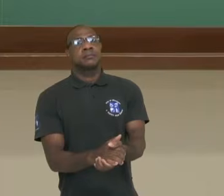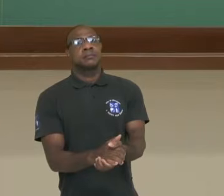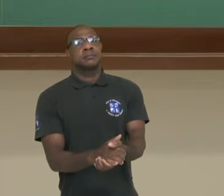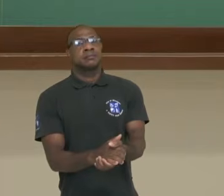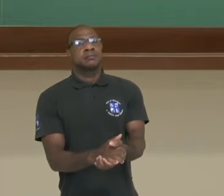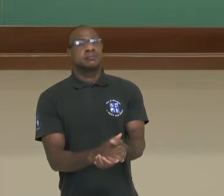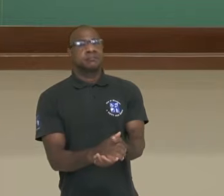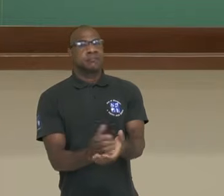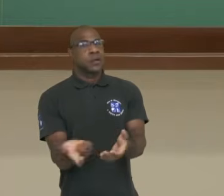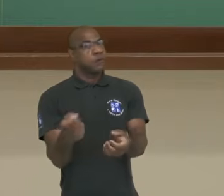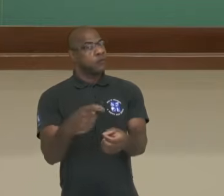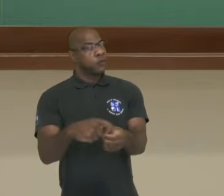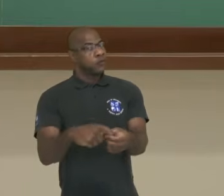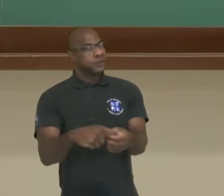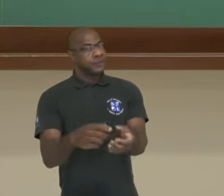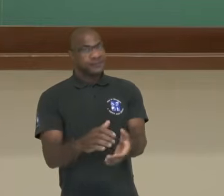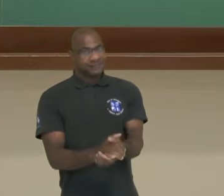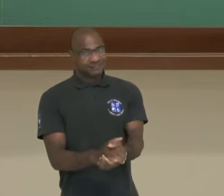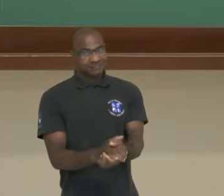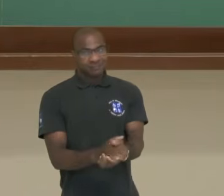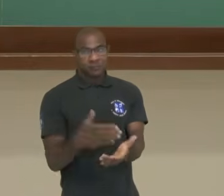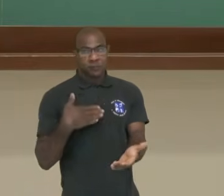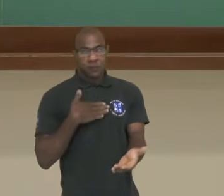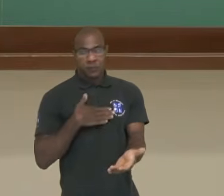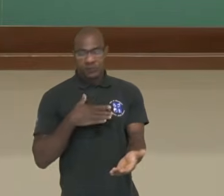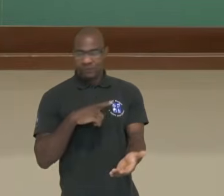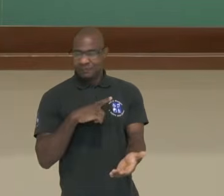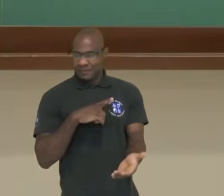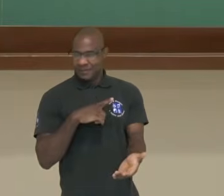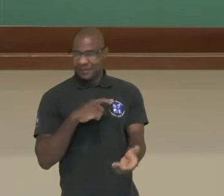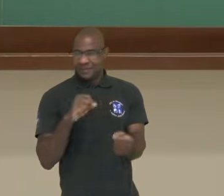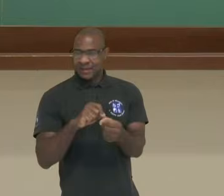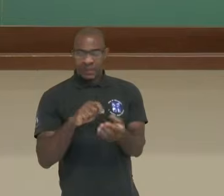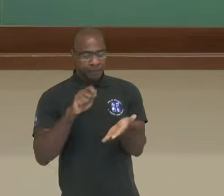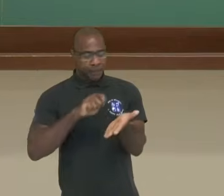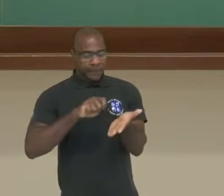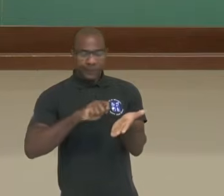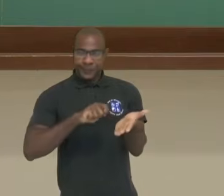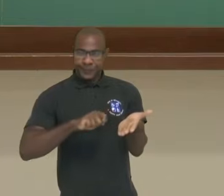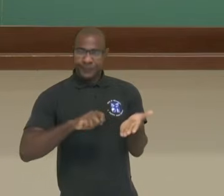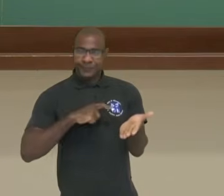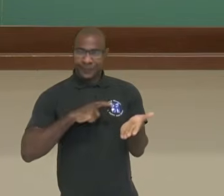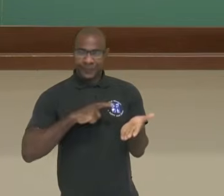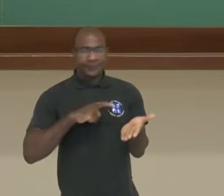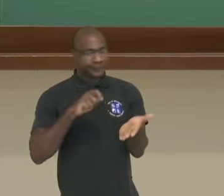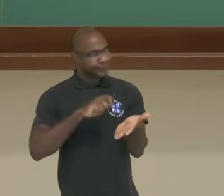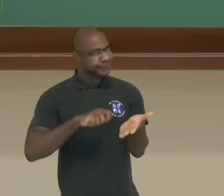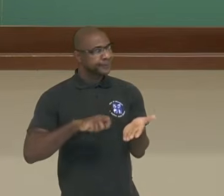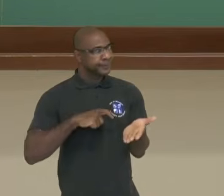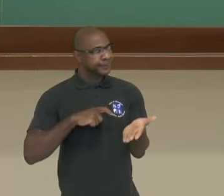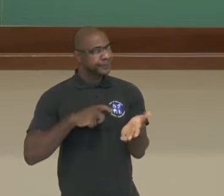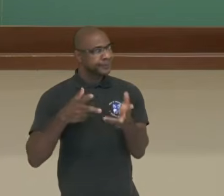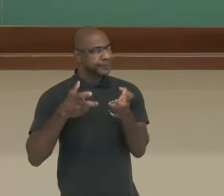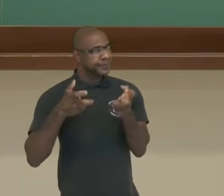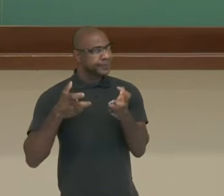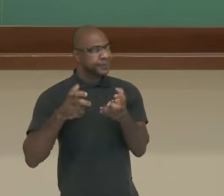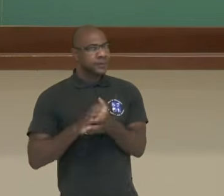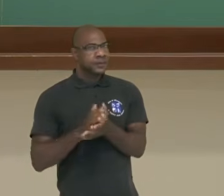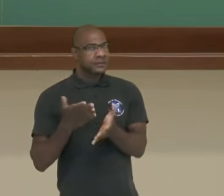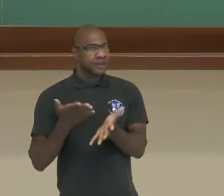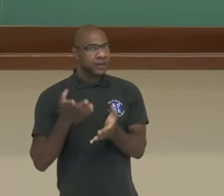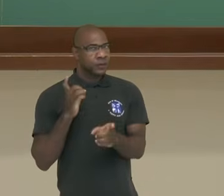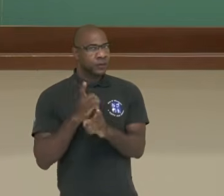Voltei, gente linda. E aí? Tá gostando? Tá fazendo bastante anotação? Legal, né? Olha aí, já estamos descobrindo aí sobre